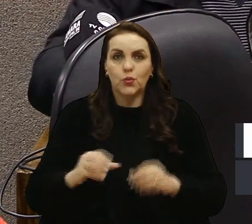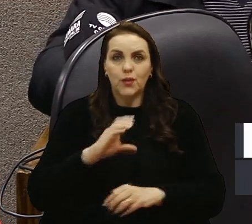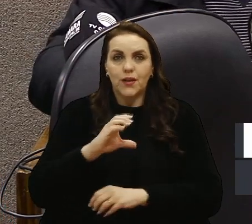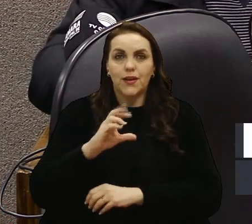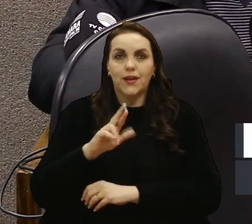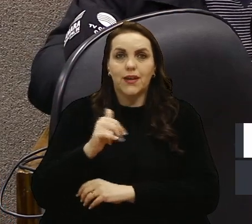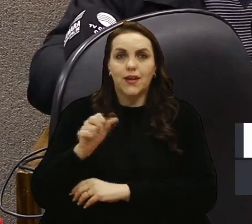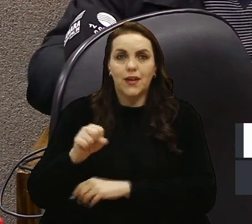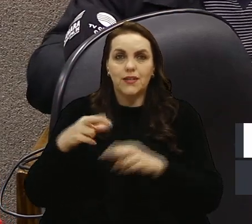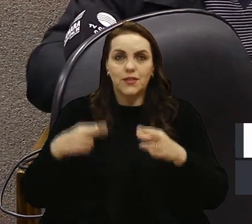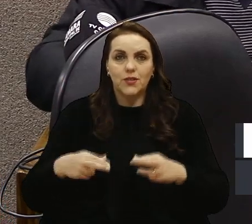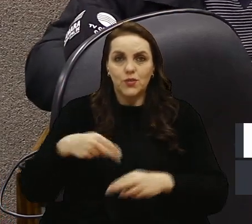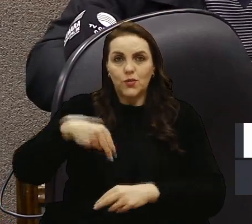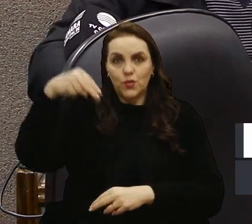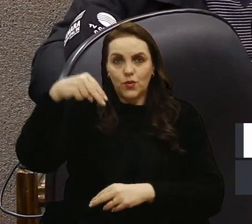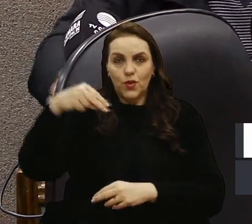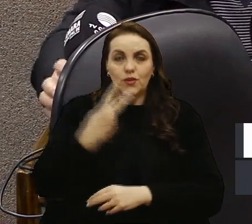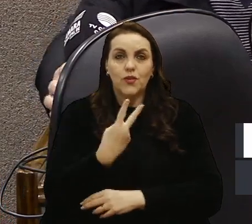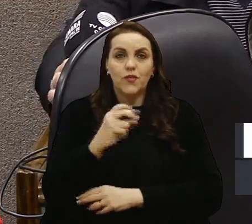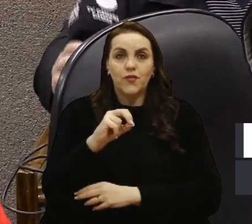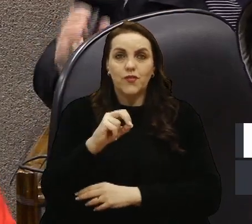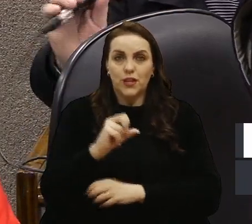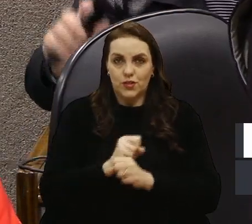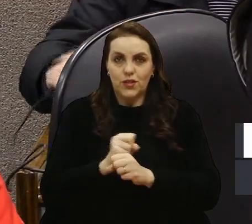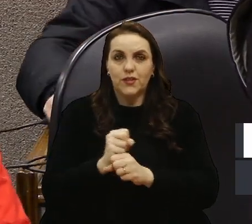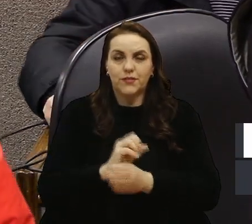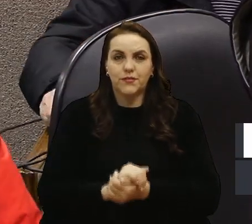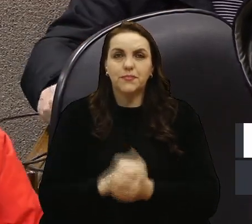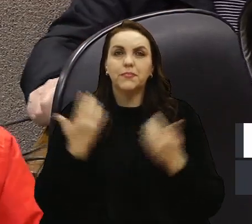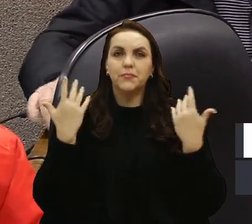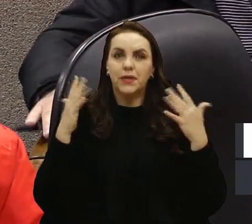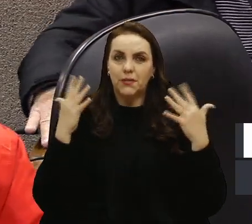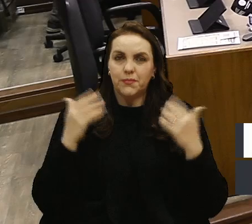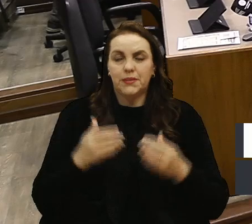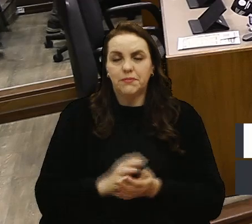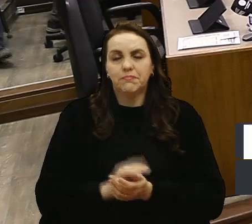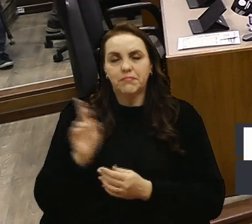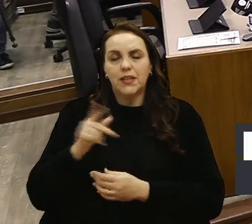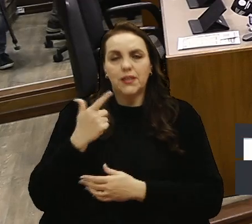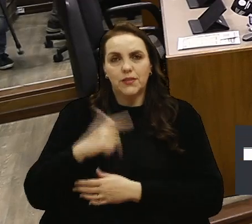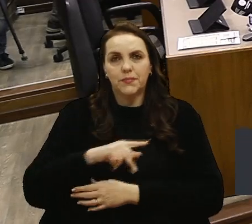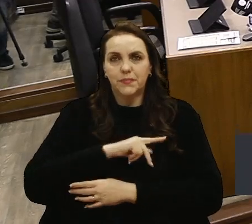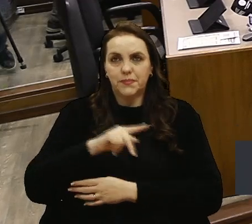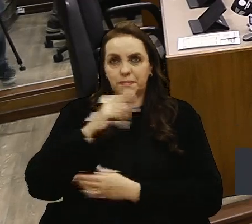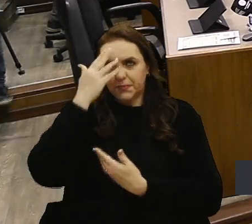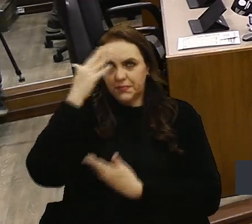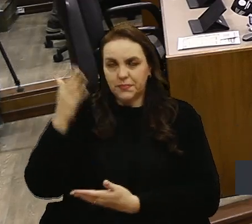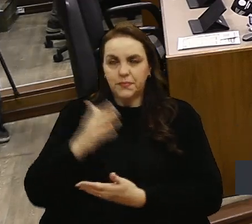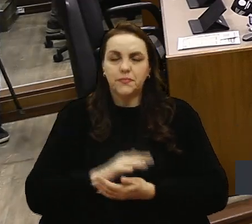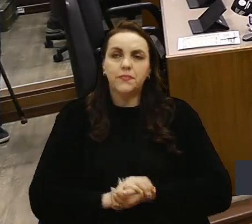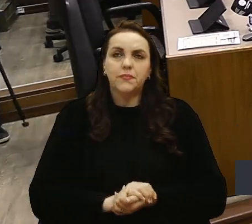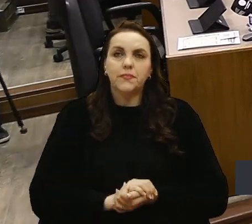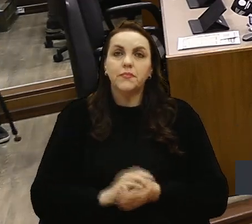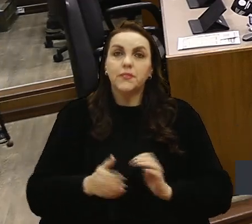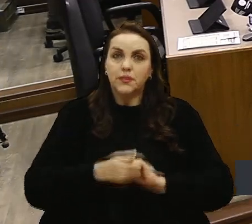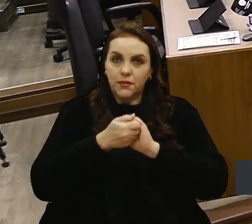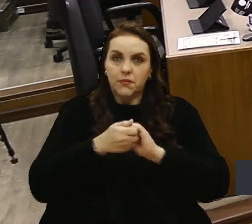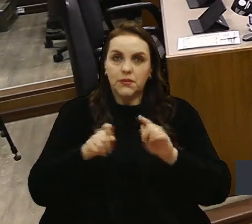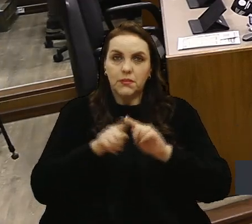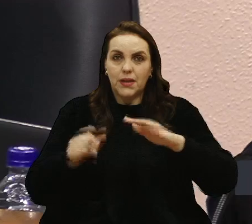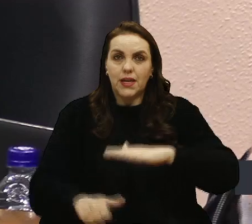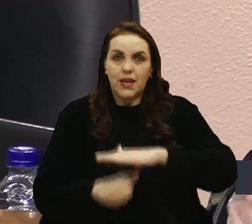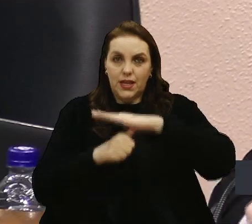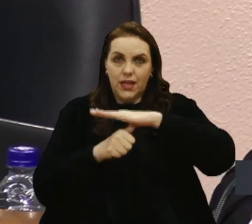CRAS Zona Norte aos seus 20 anos. Era isso, senhor presidente. Muito obrigado. Obrigado, vereador Fius. Cumprimentar também, o nosso reitor da UX,